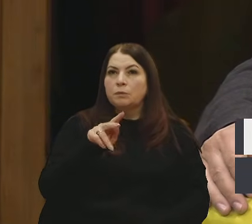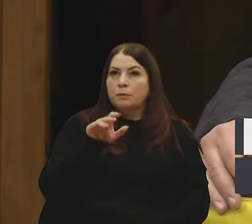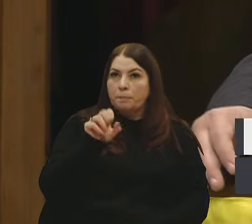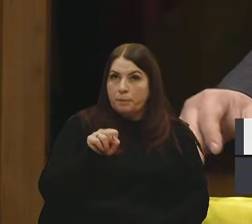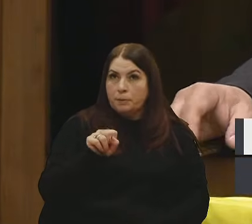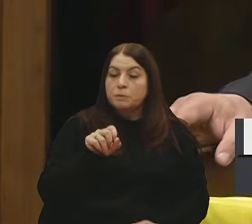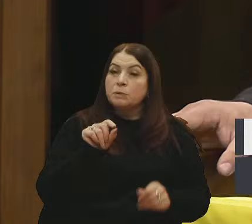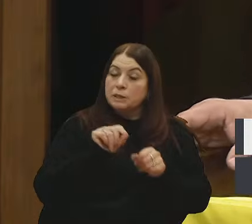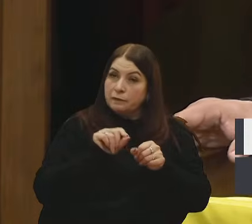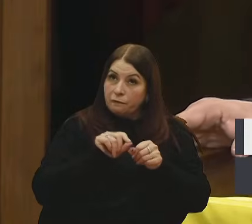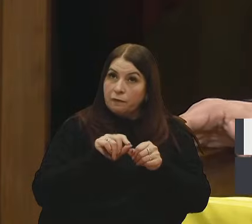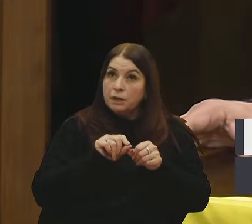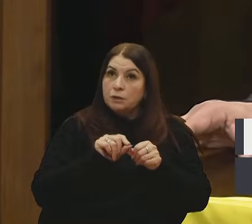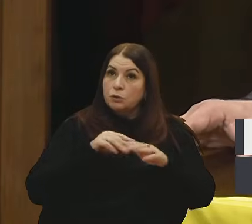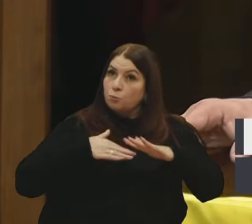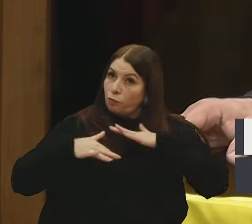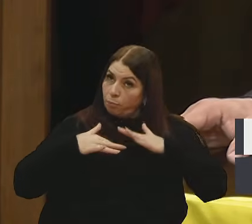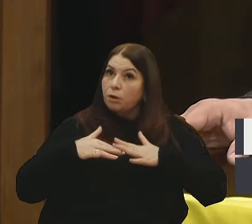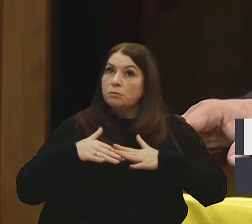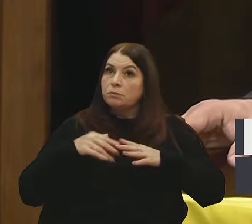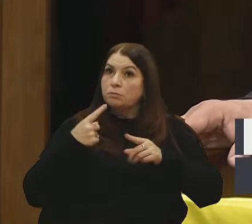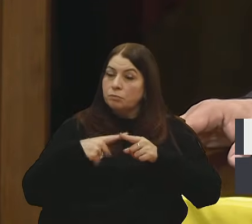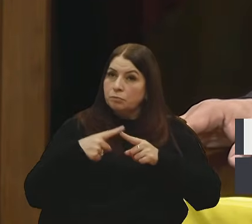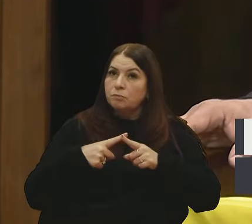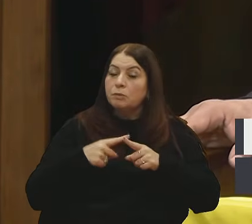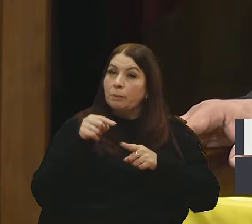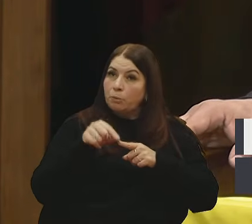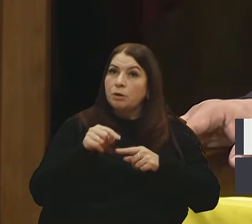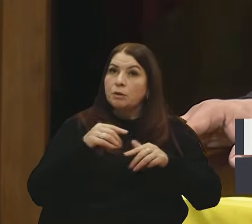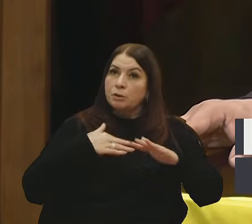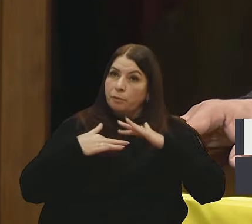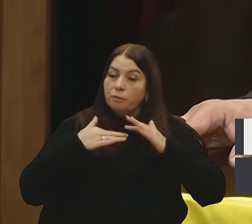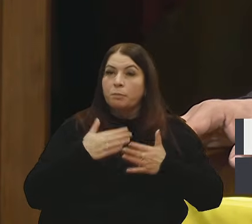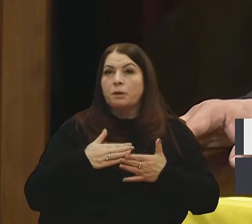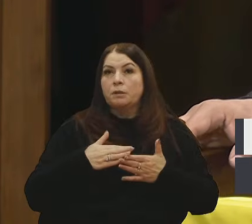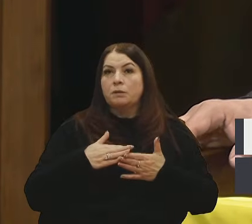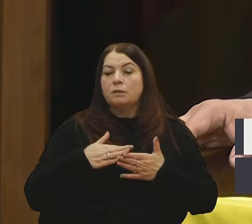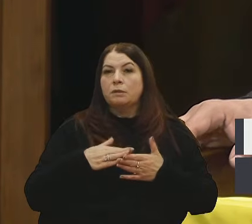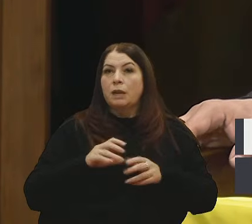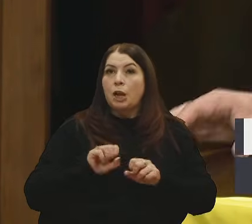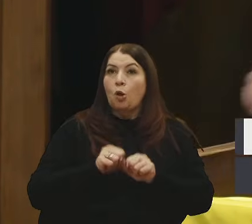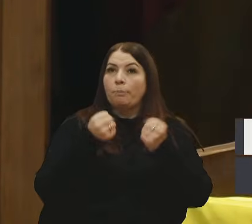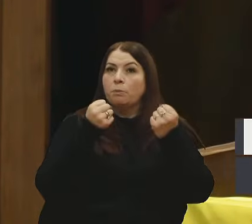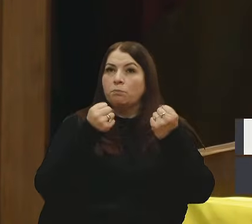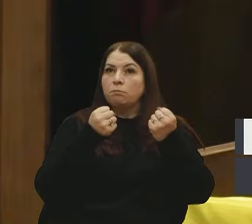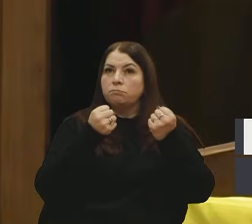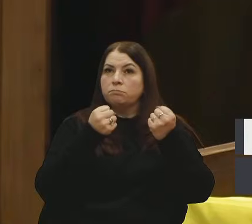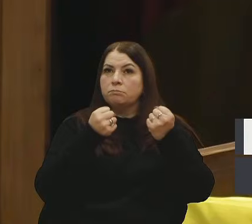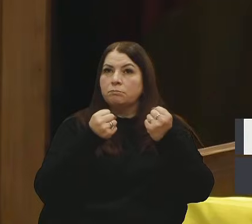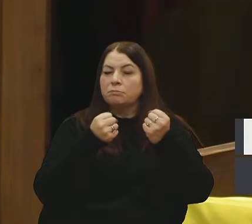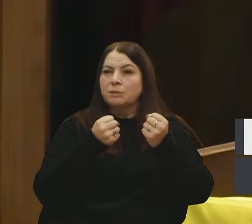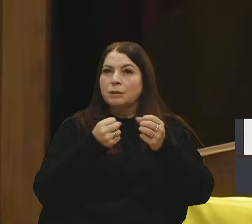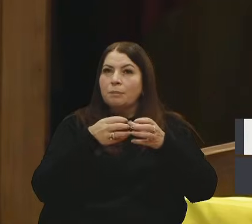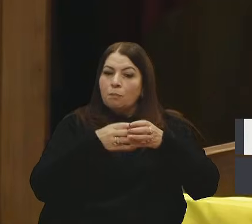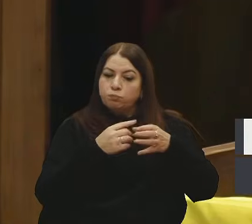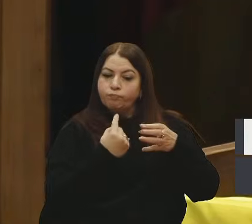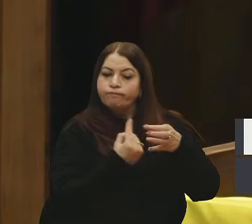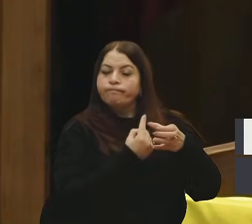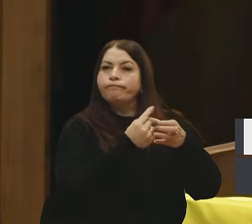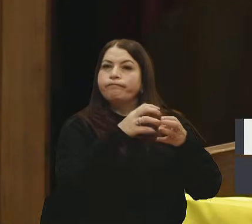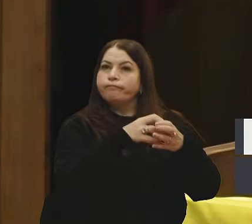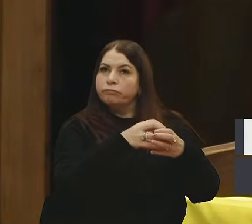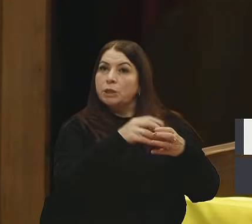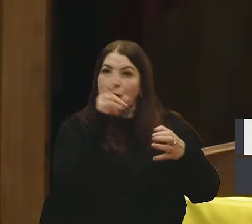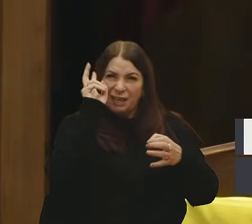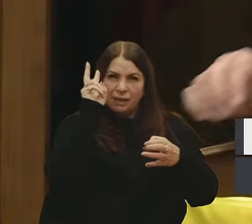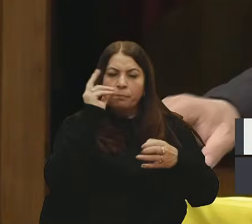ter feito esse movimento, porque esse movimento ele rompeu uma bolha de isolamento. Vocês devem lembrar